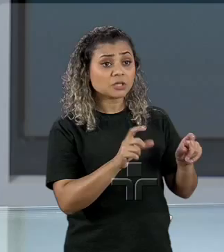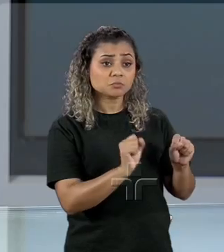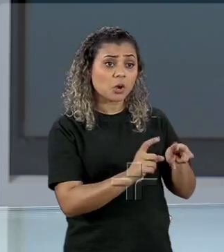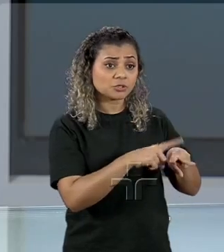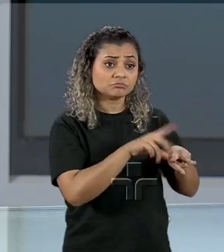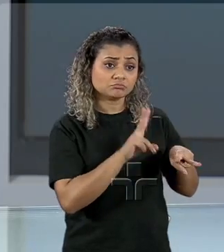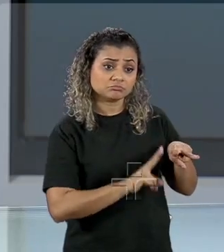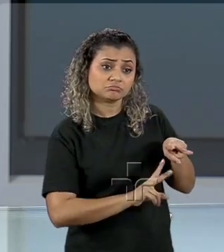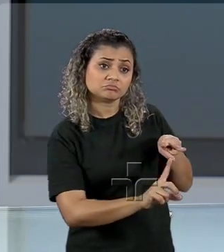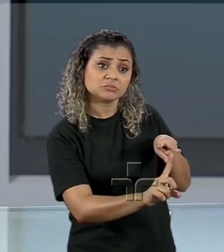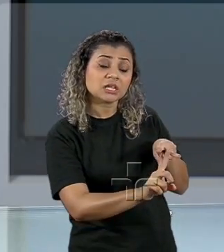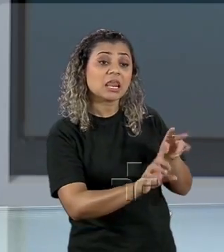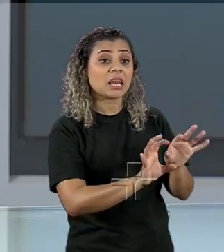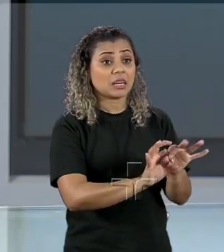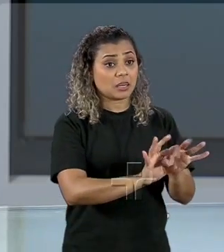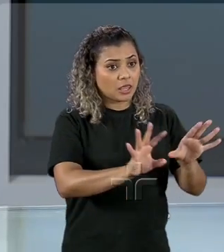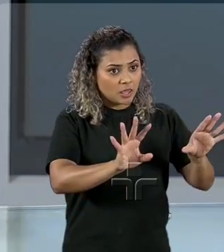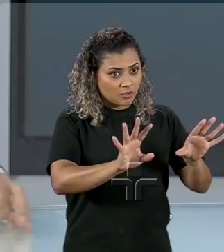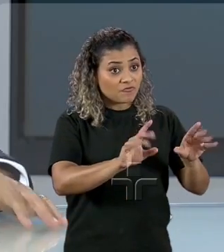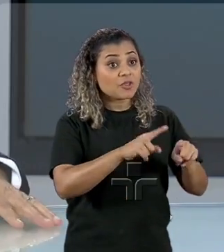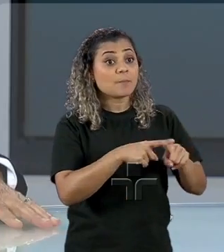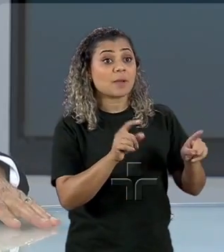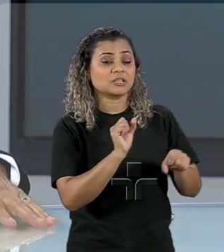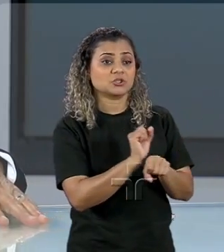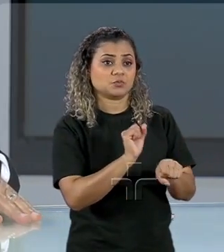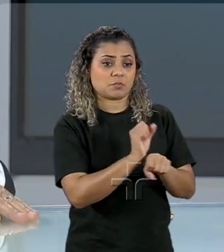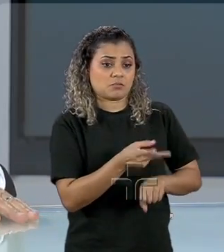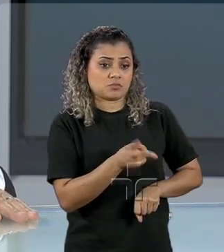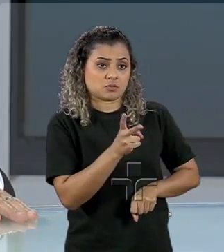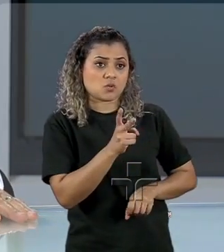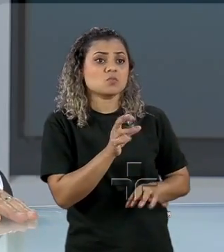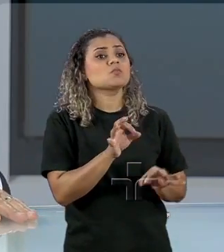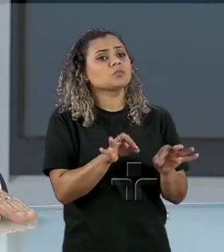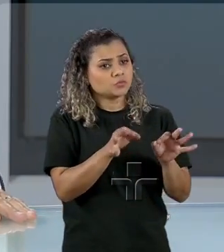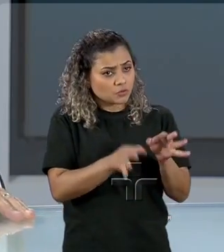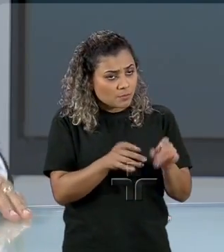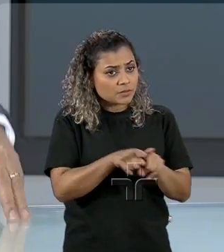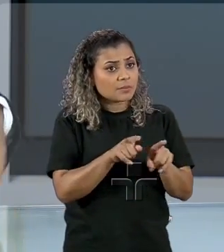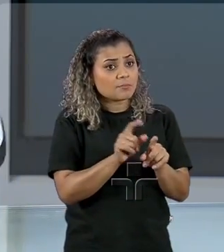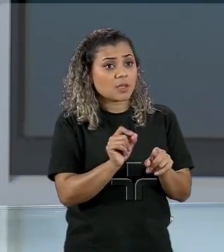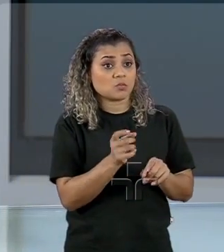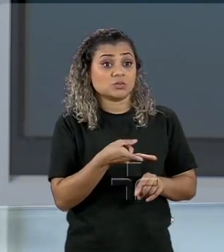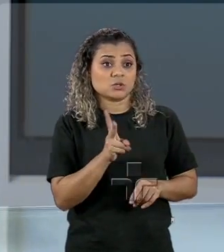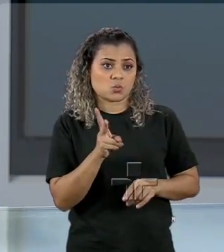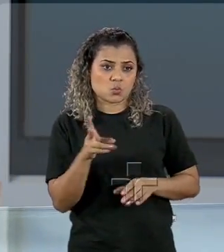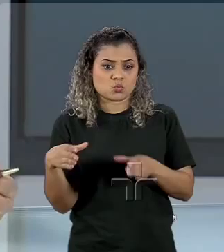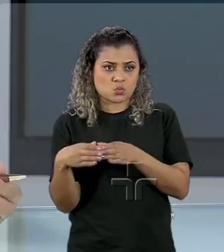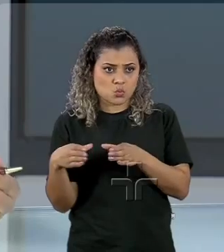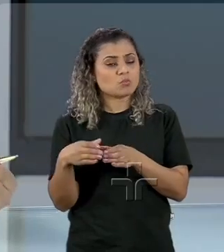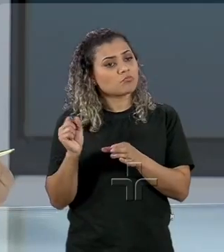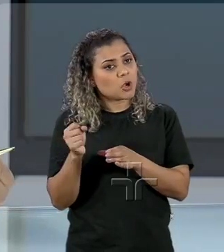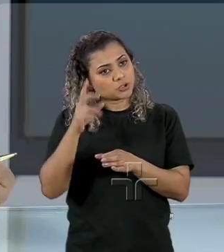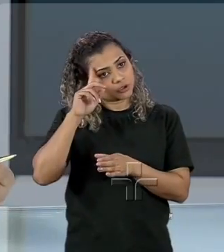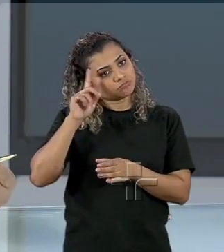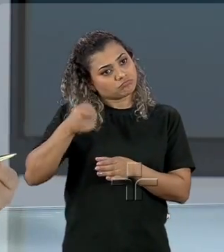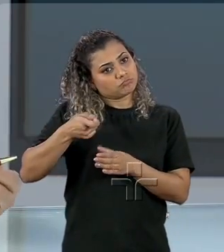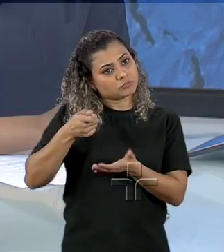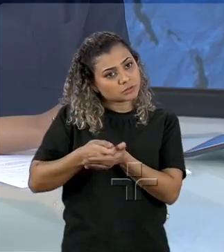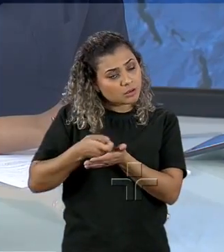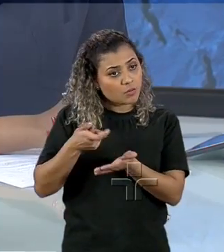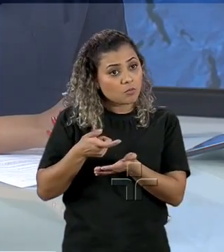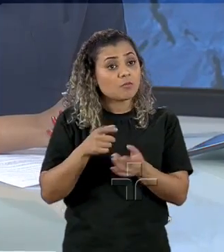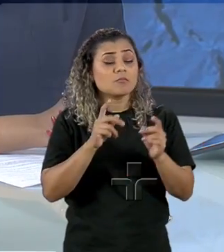a decisão condenatória de segundo grau, proferida por uma instância judiciária de segundo grau. No caso, foi um tribunal